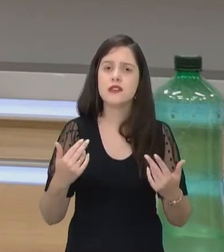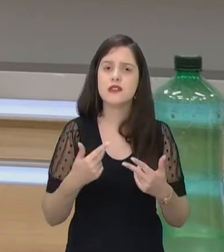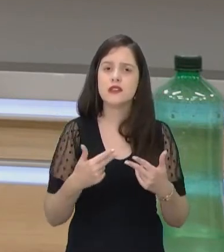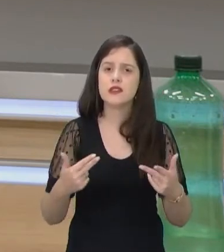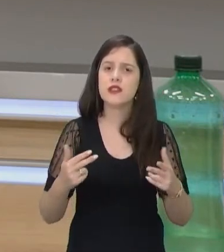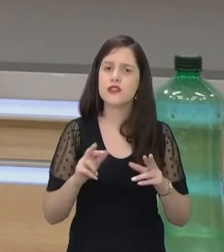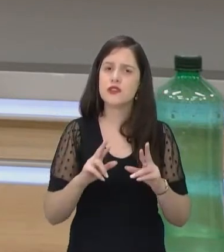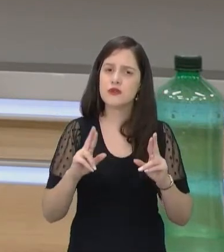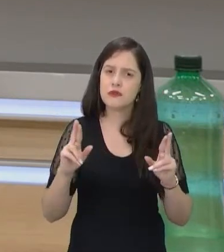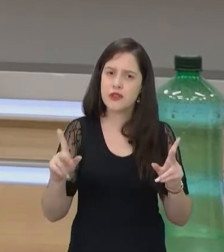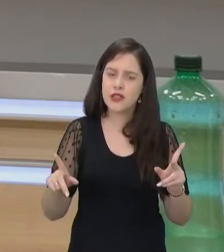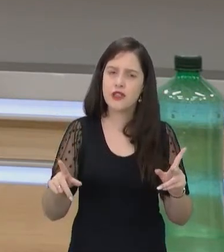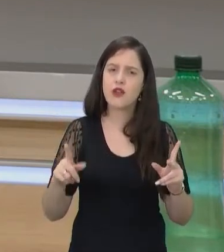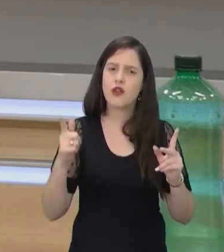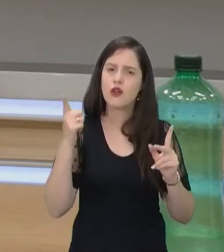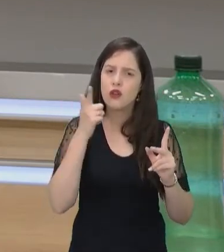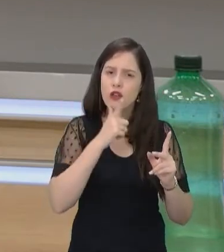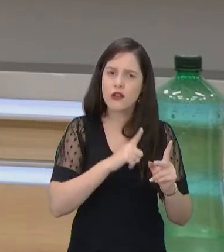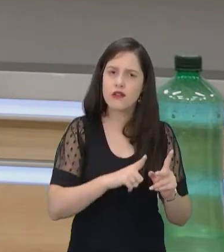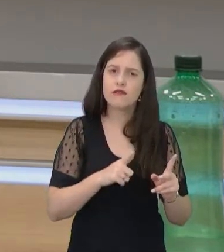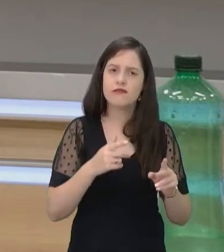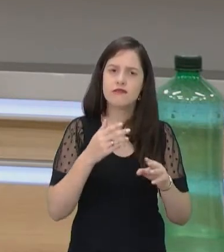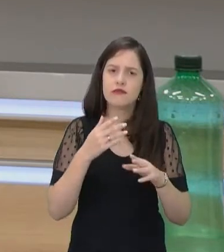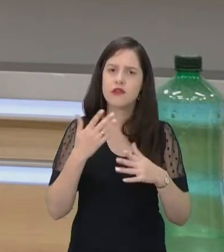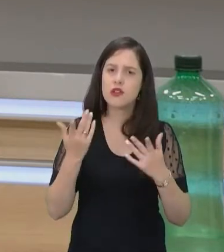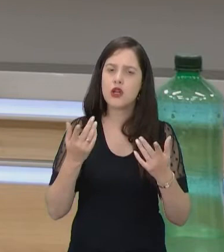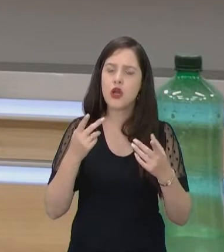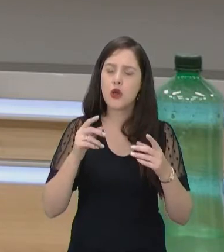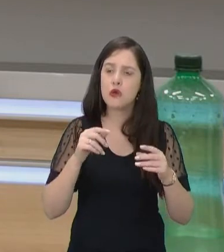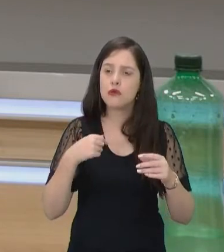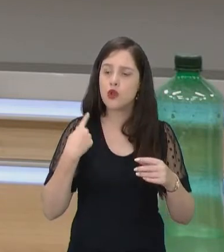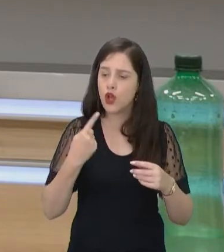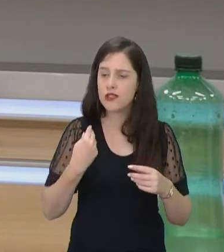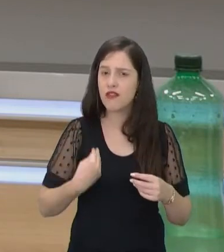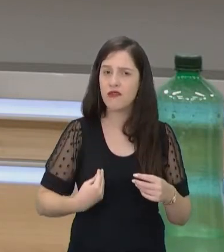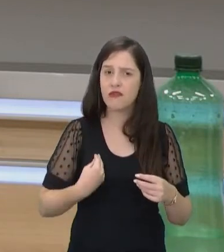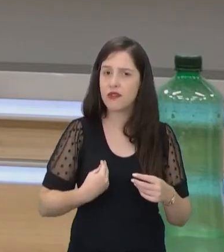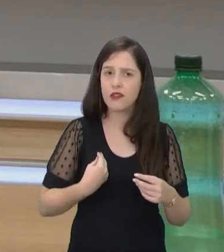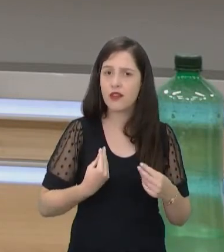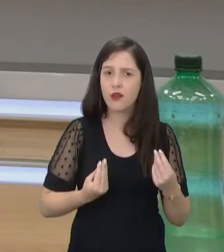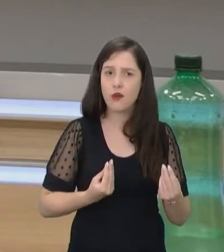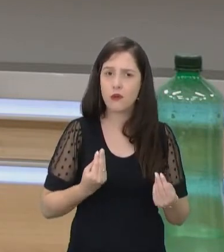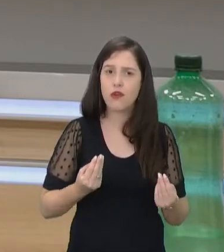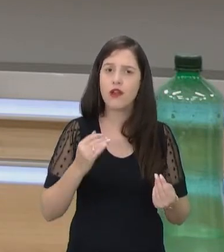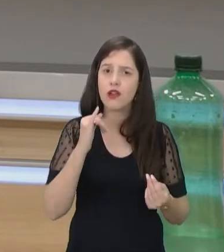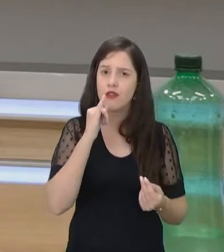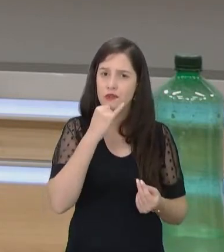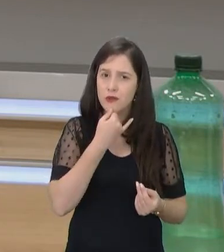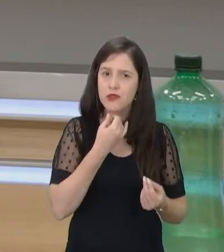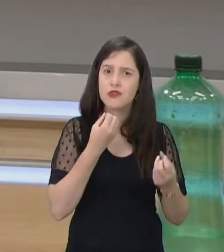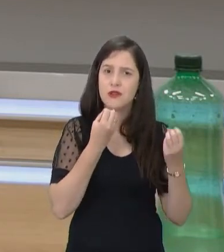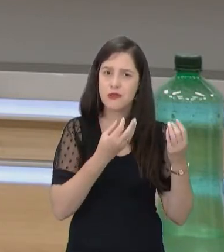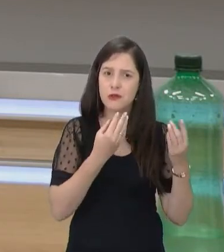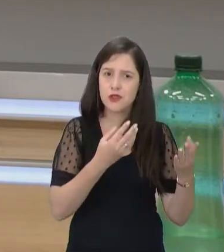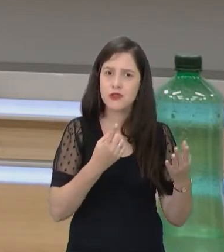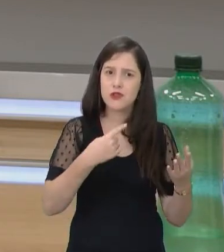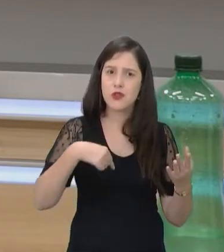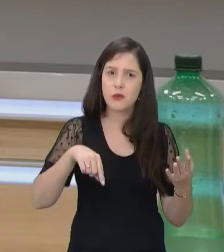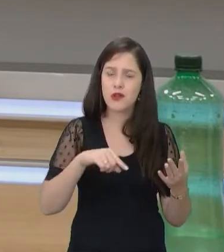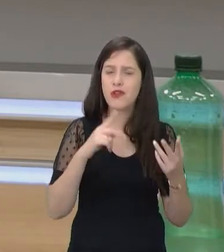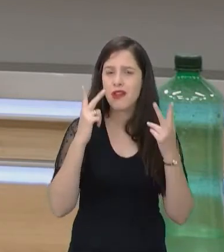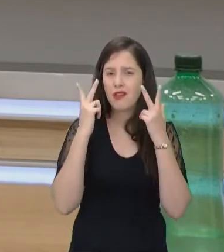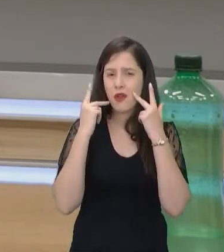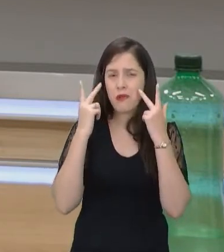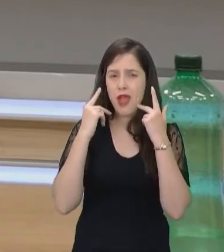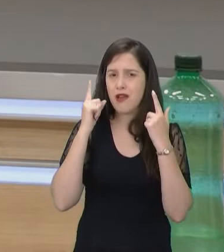gente consegue entrar e de impactos que a gente vai gerando e que, infelizmente, é uma informação que, para a gente, já virou normal, do